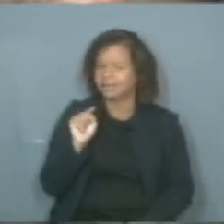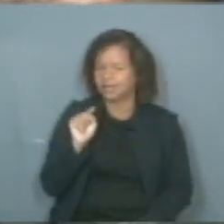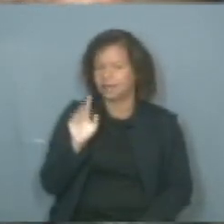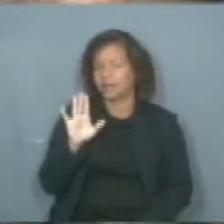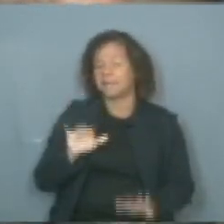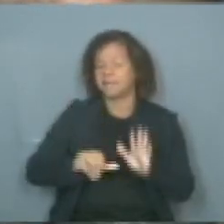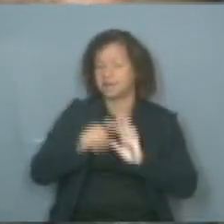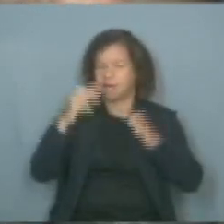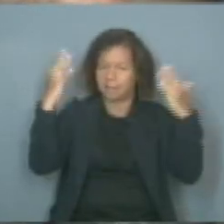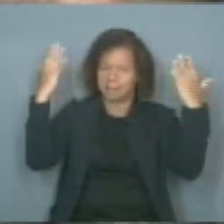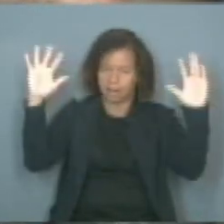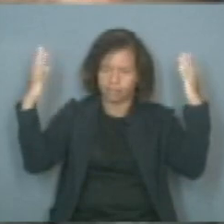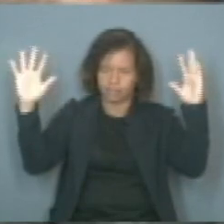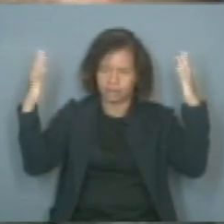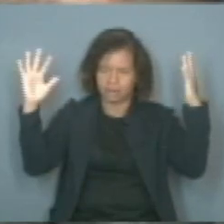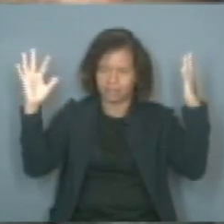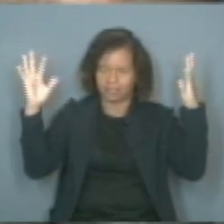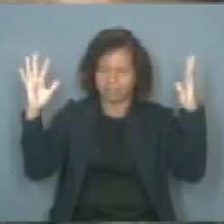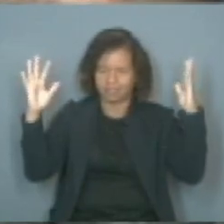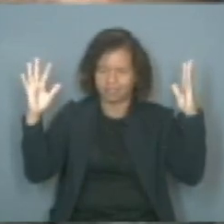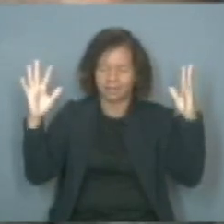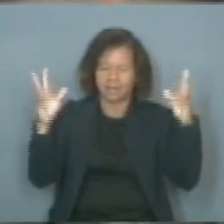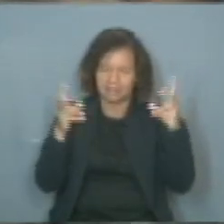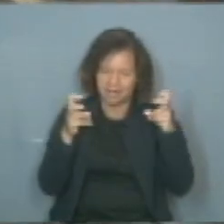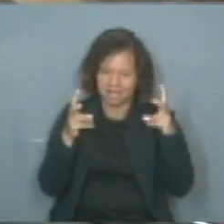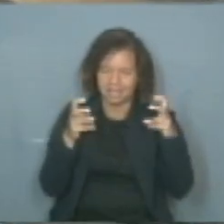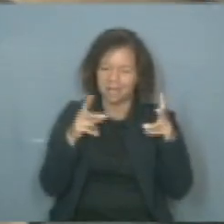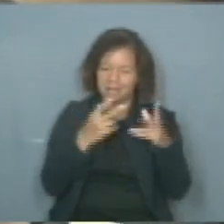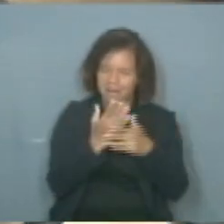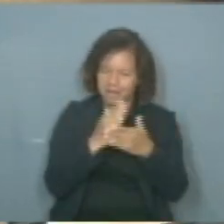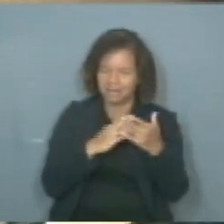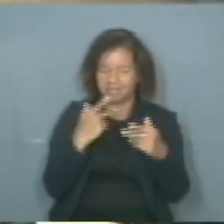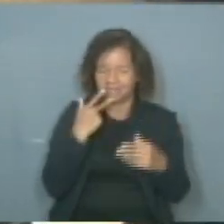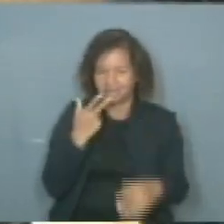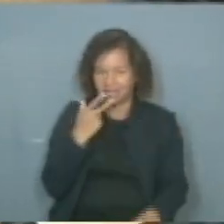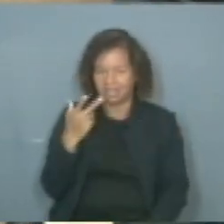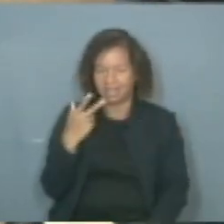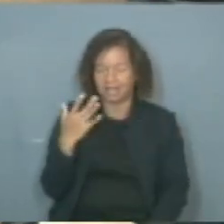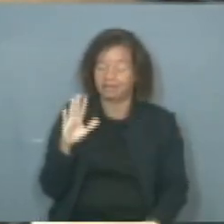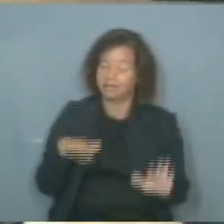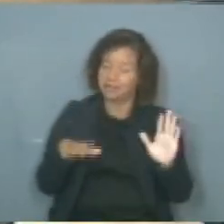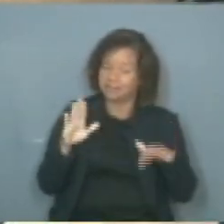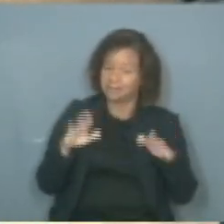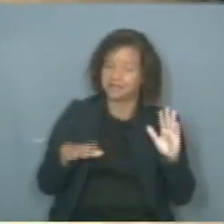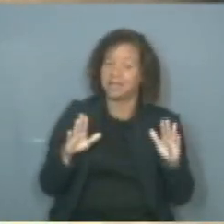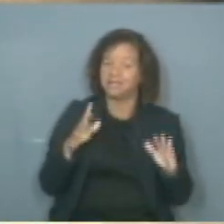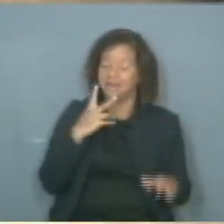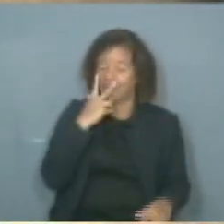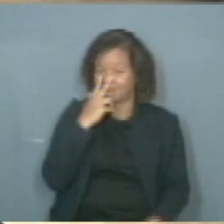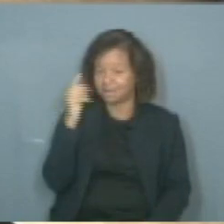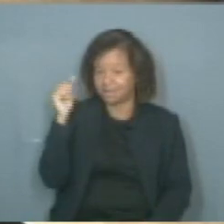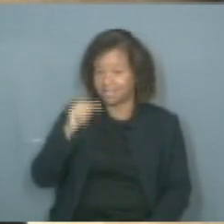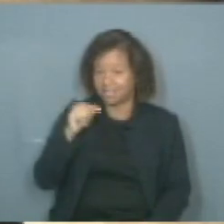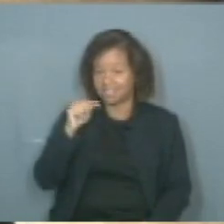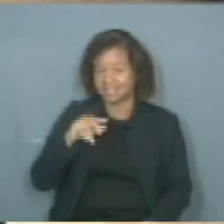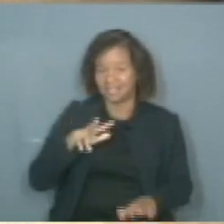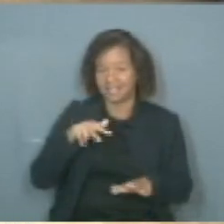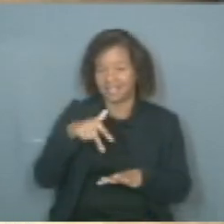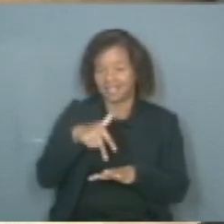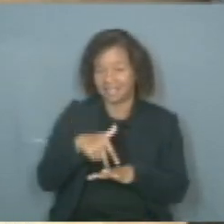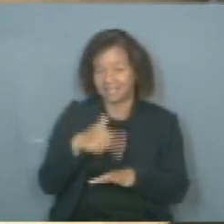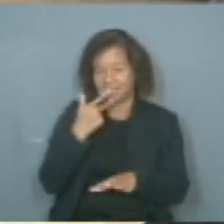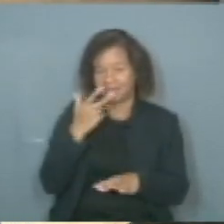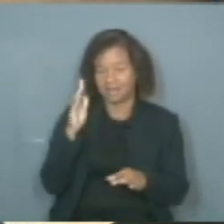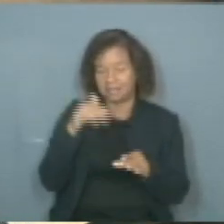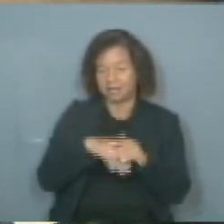primeiro aplaudir, eu quero dizer, eu percebo, já vi você falar algumas vezes aqui, provavelmente eu só vou ver você aqui nesta casa